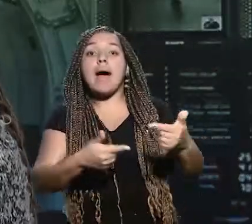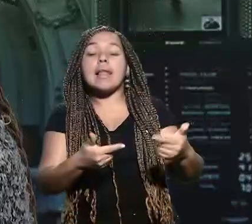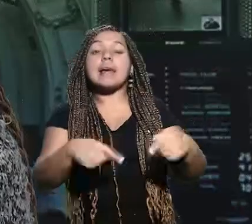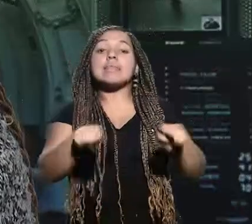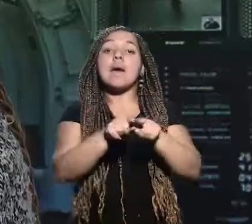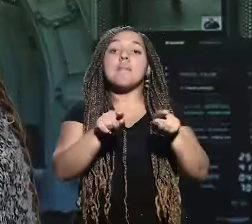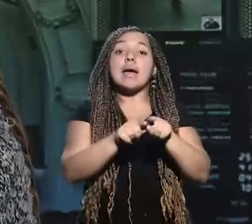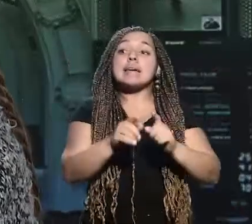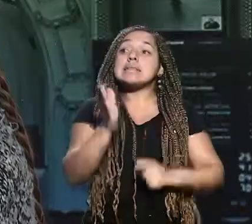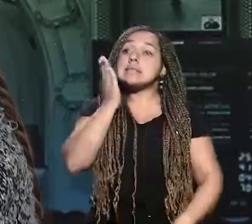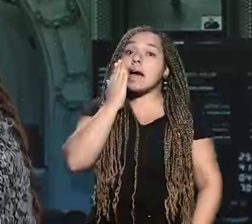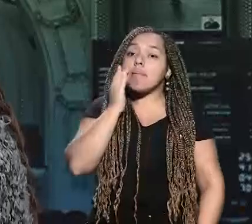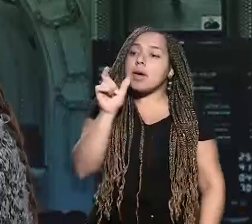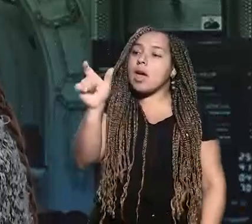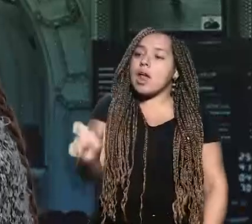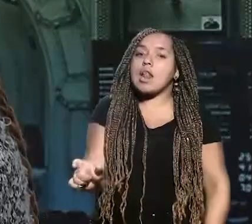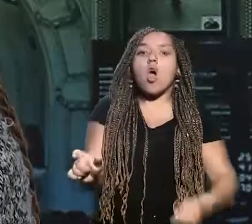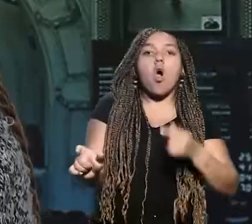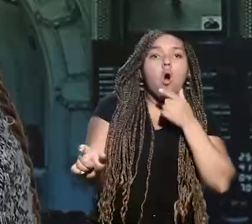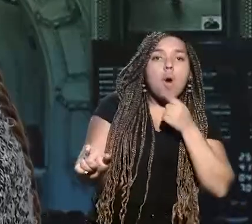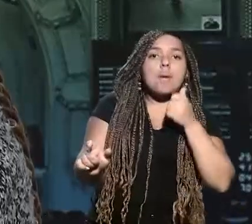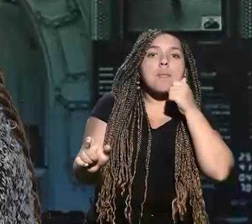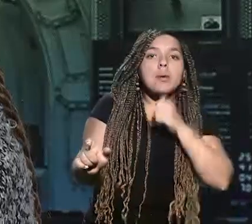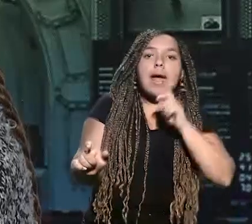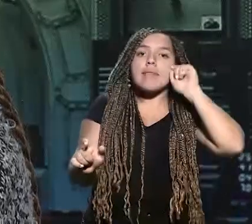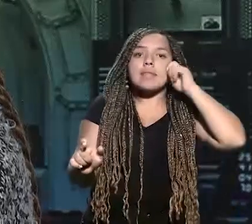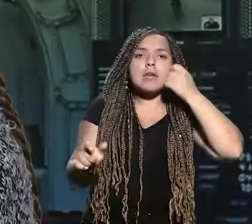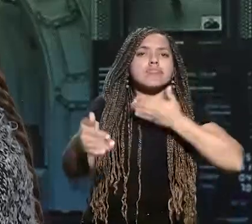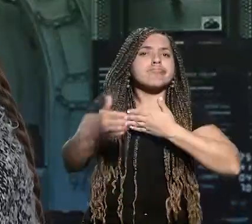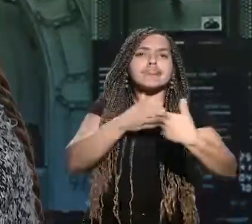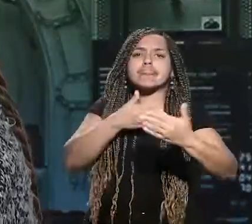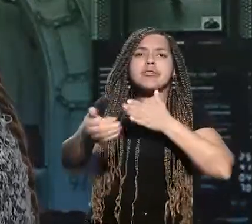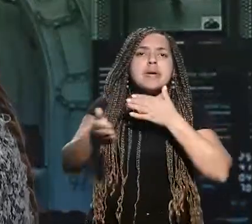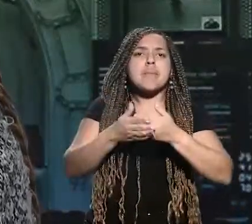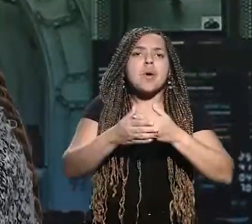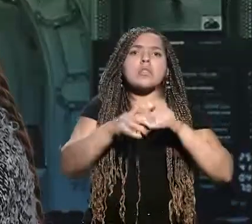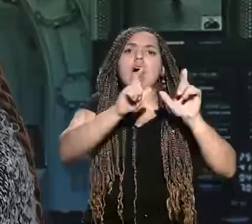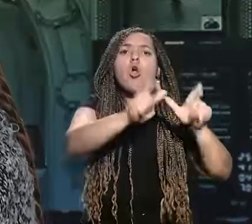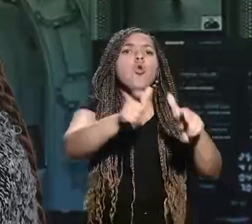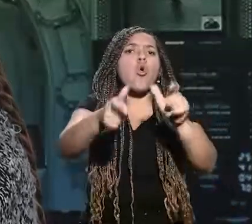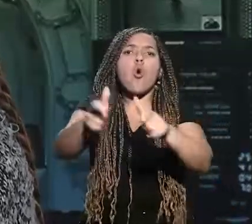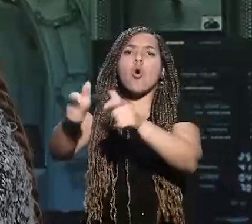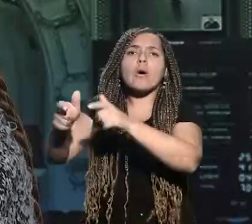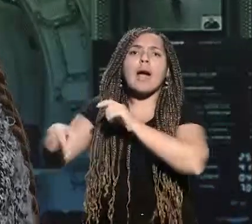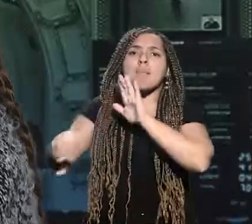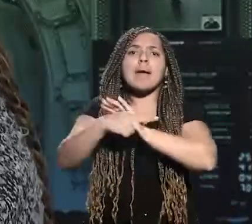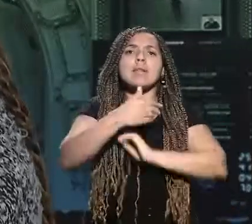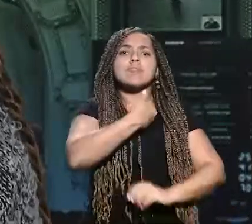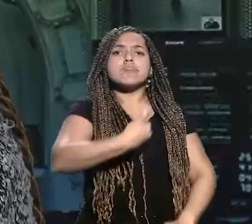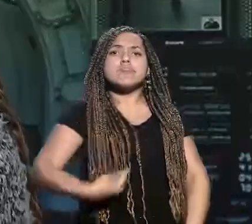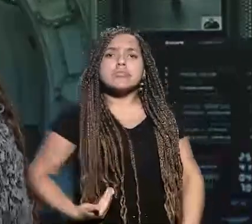elemento negro, masculino, feminino, né? Seja em qualquer instância